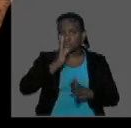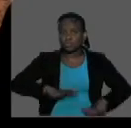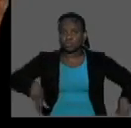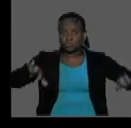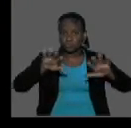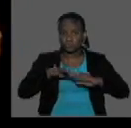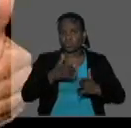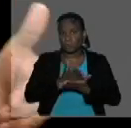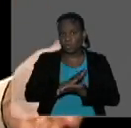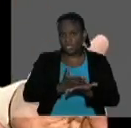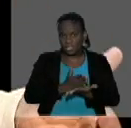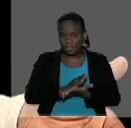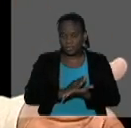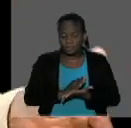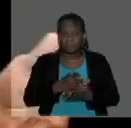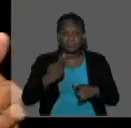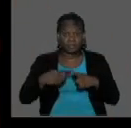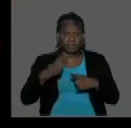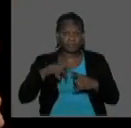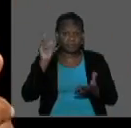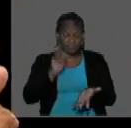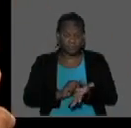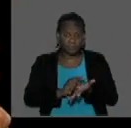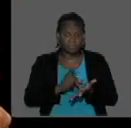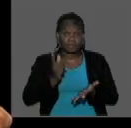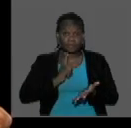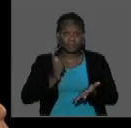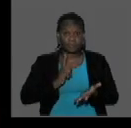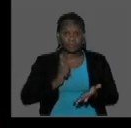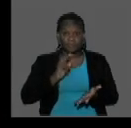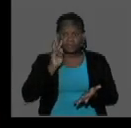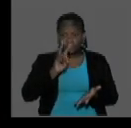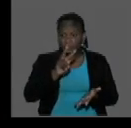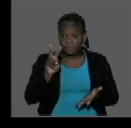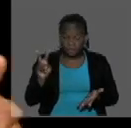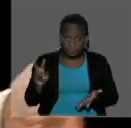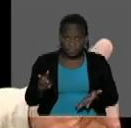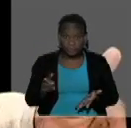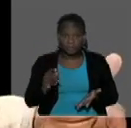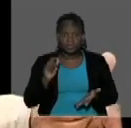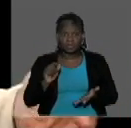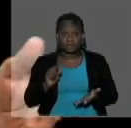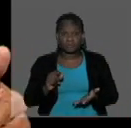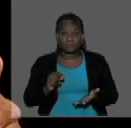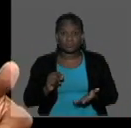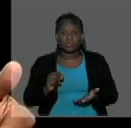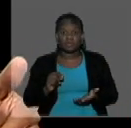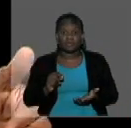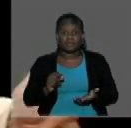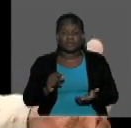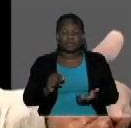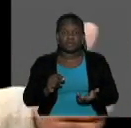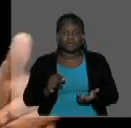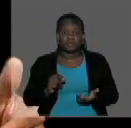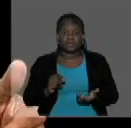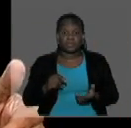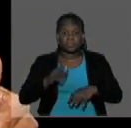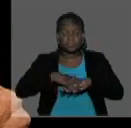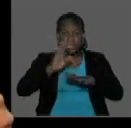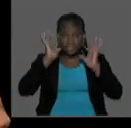inteiro. Porque, na verdade, o que a gente tem verificado e atestado é que os